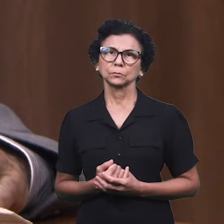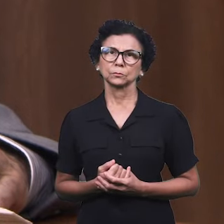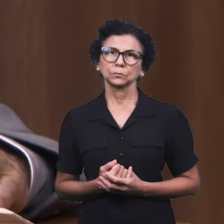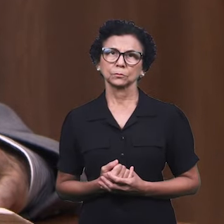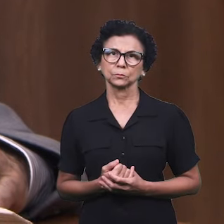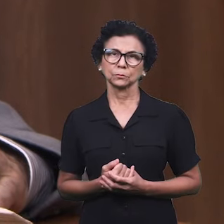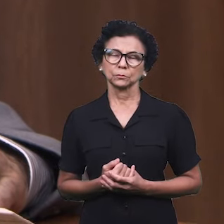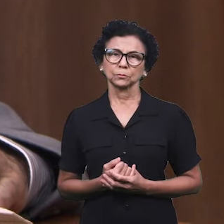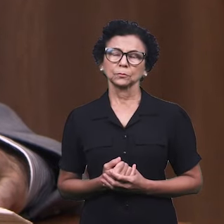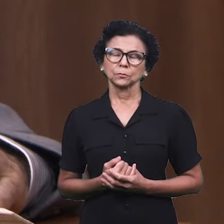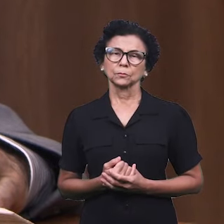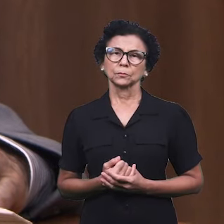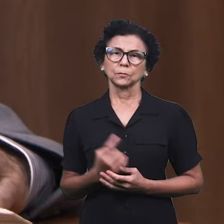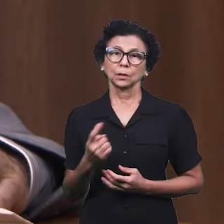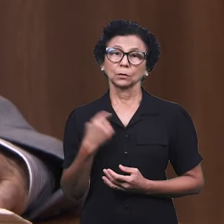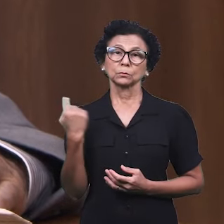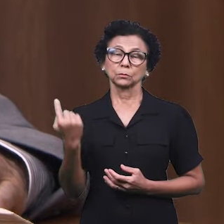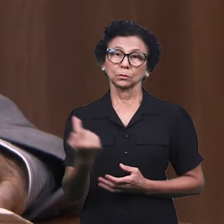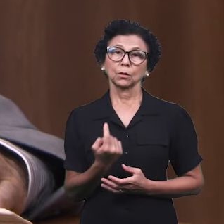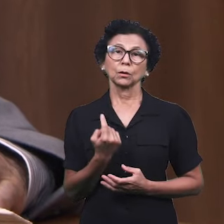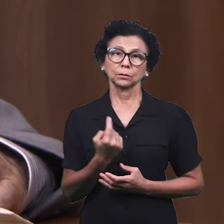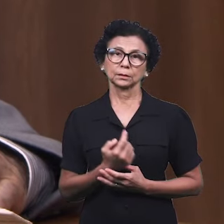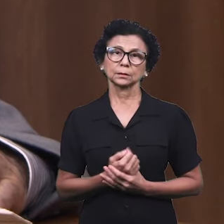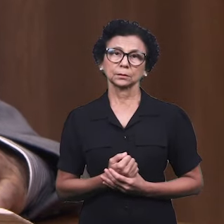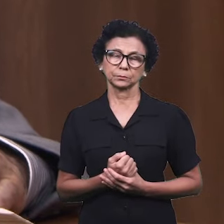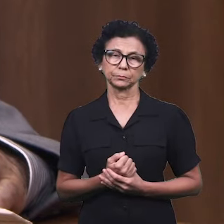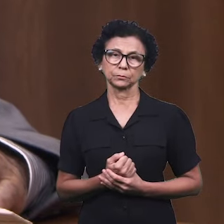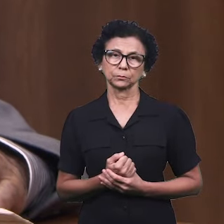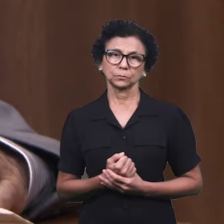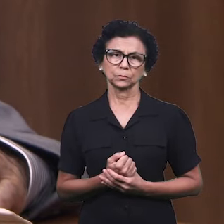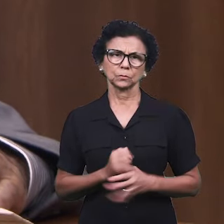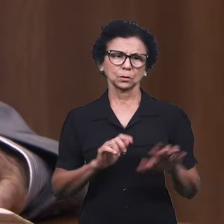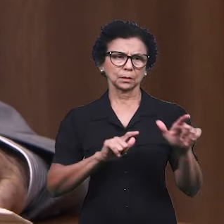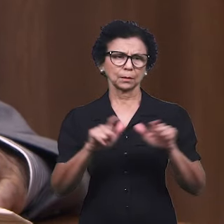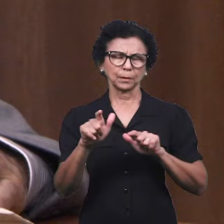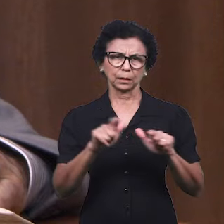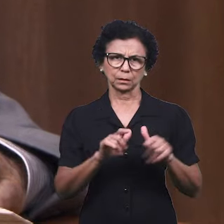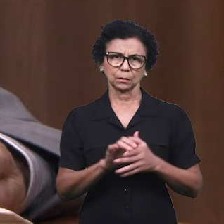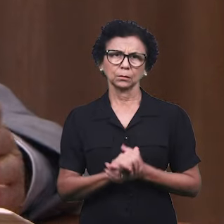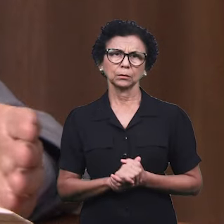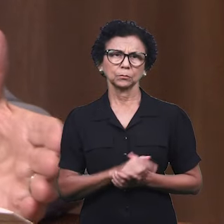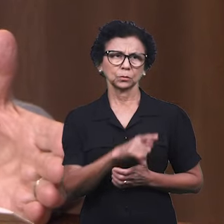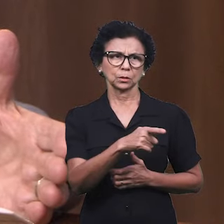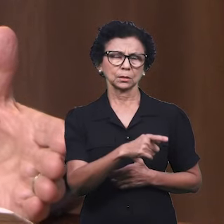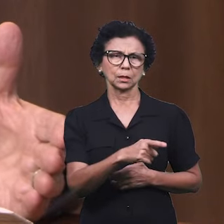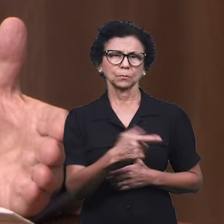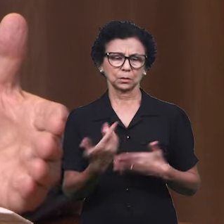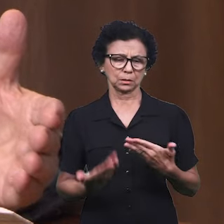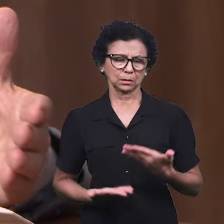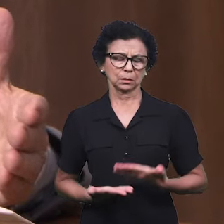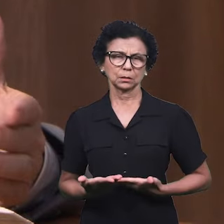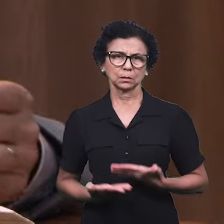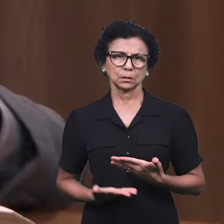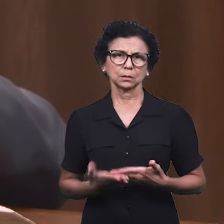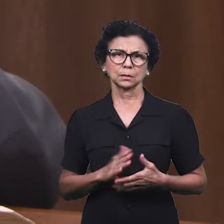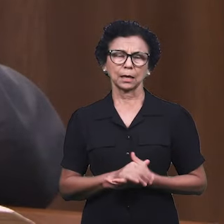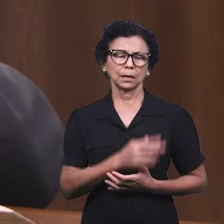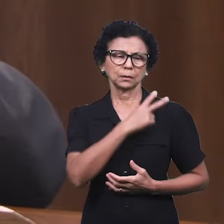quando fazemos estas coisas, quando servimos aos nossos senhores, e quando os senhores tratam